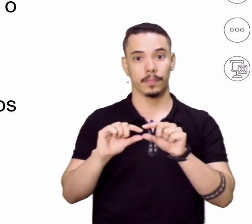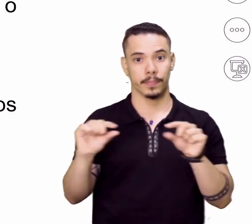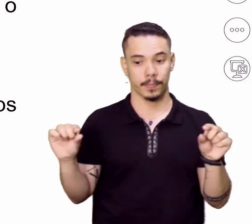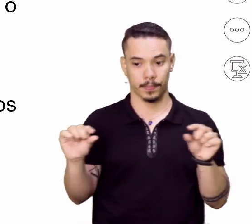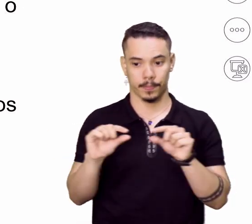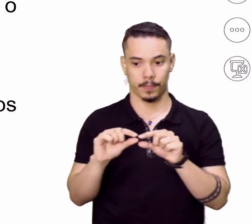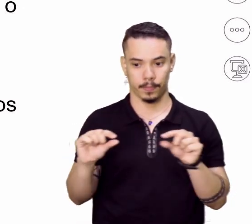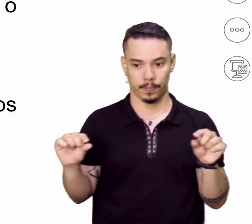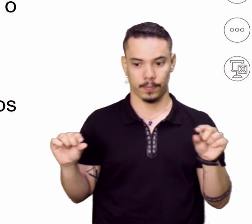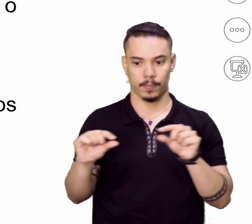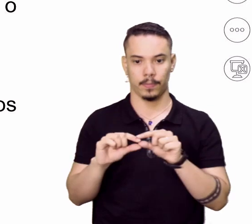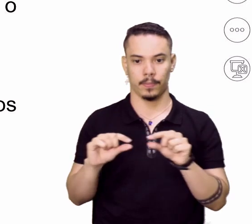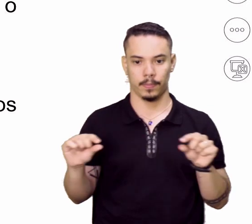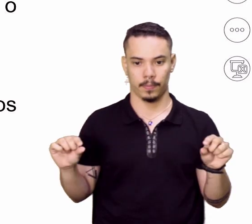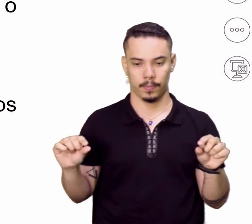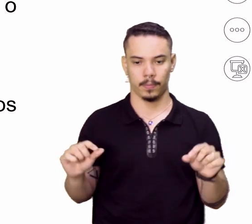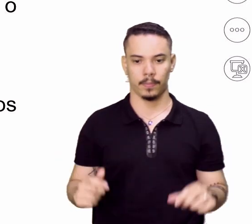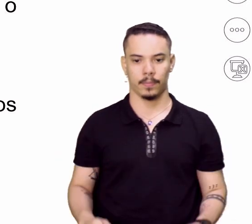restritiva,